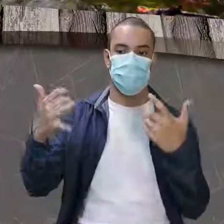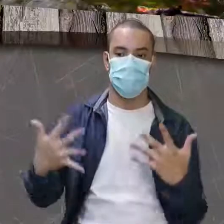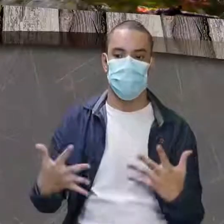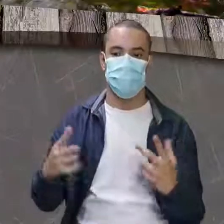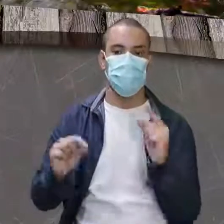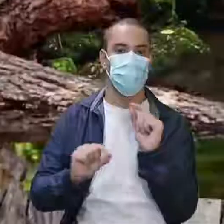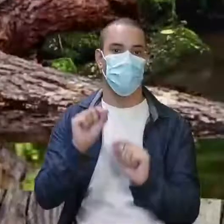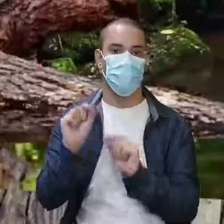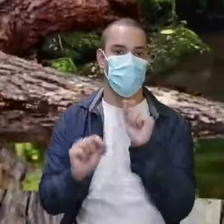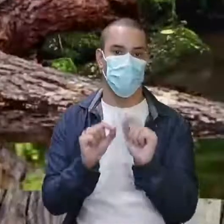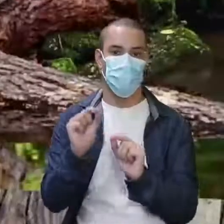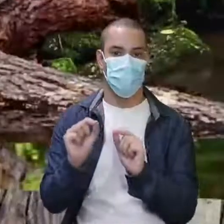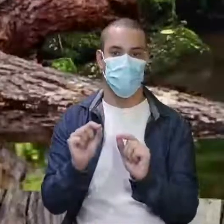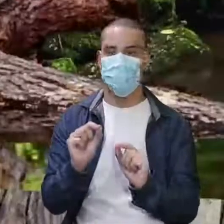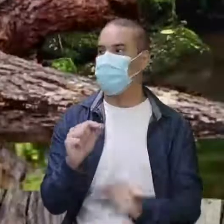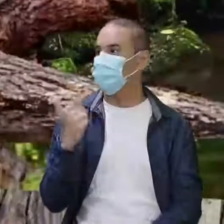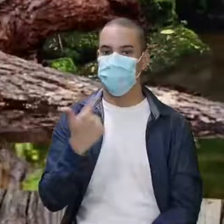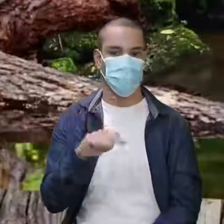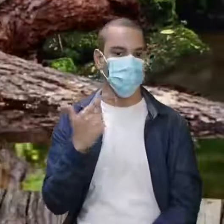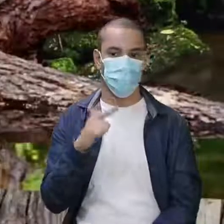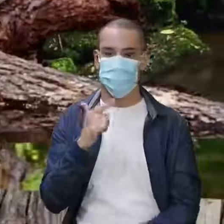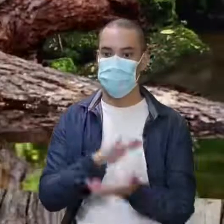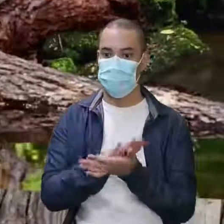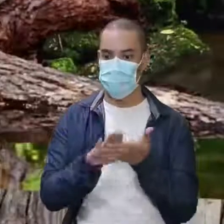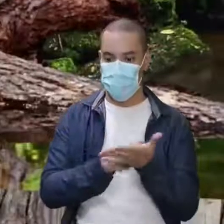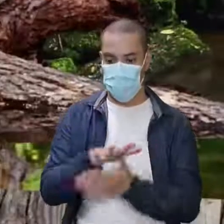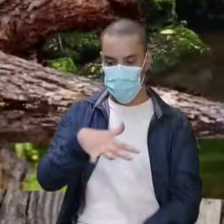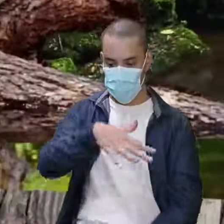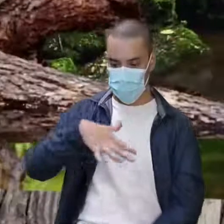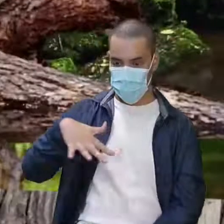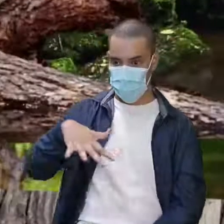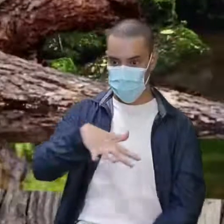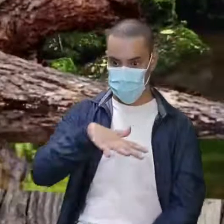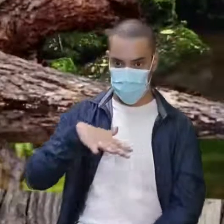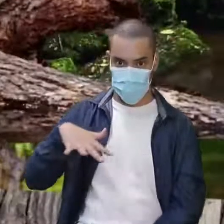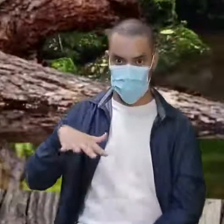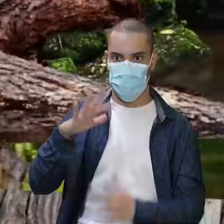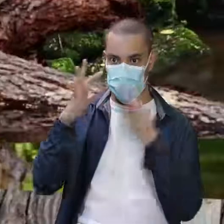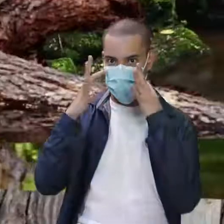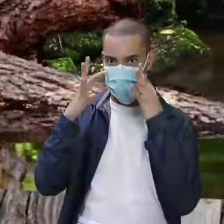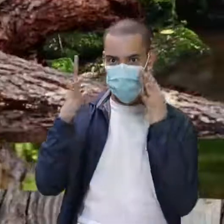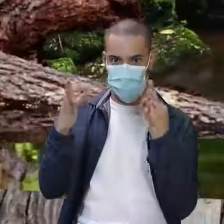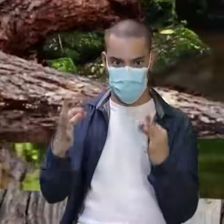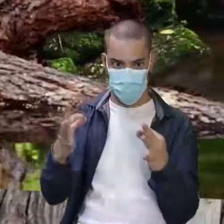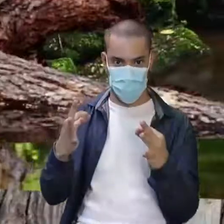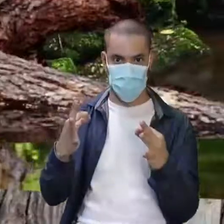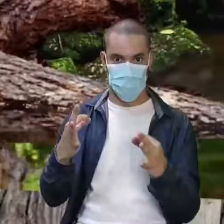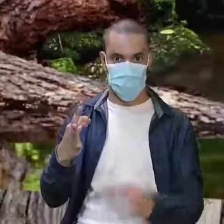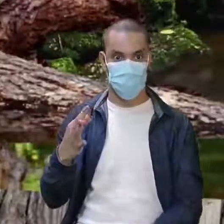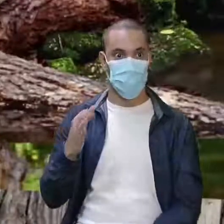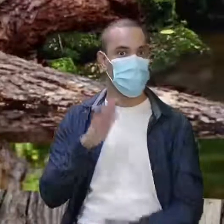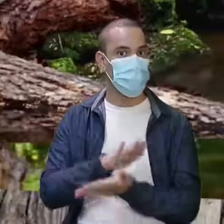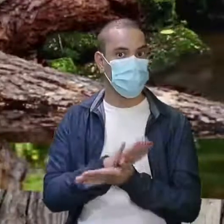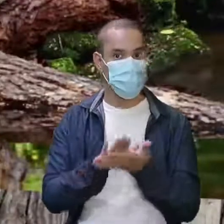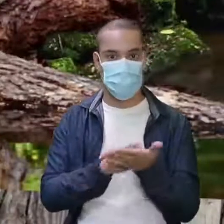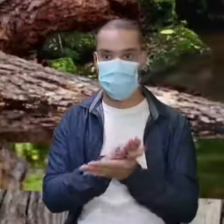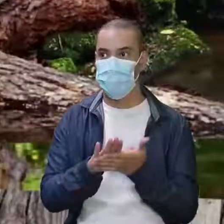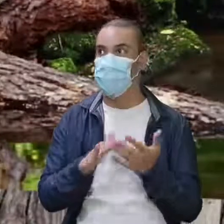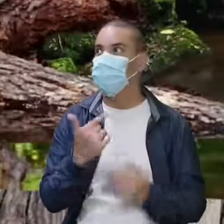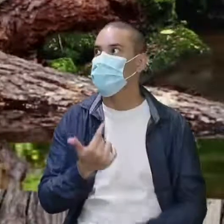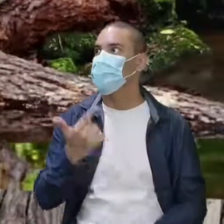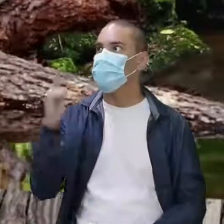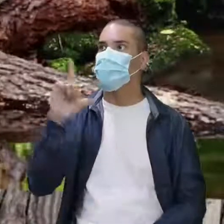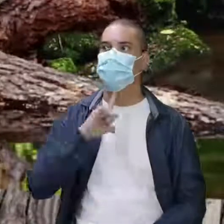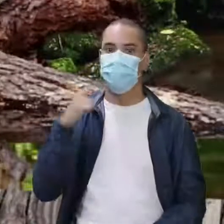que não existe nada no ambiente, tá? Presta atenção. Não existe nada no ambiente que não tenha